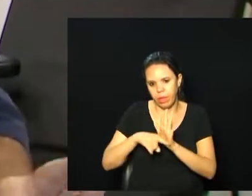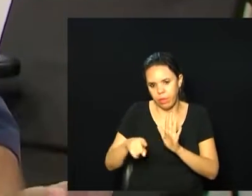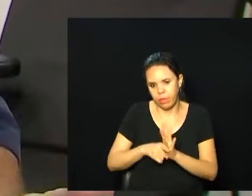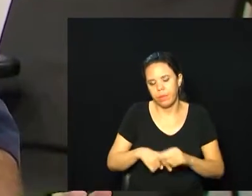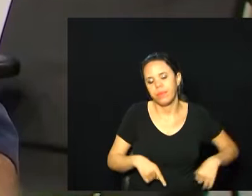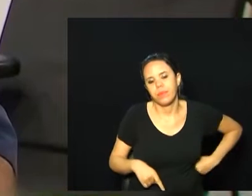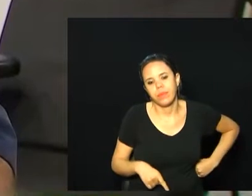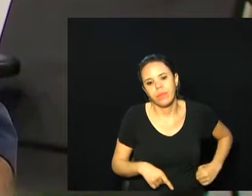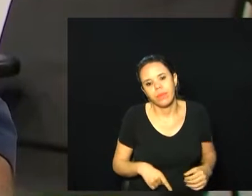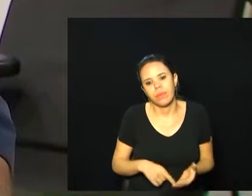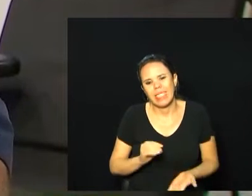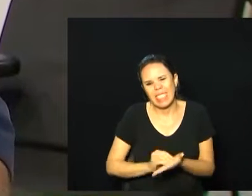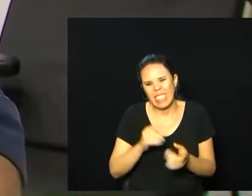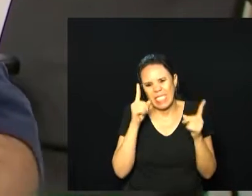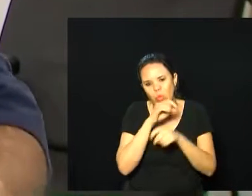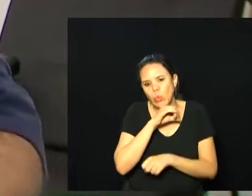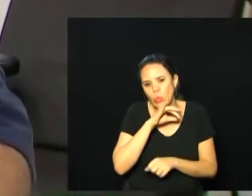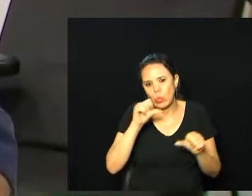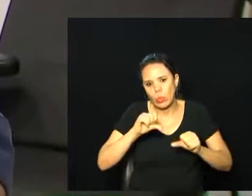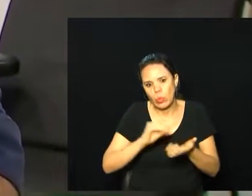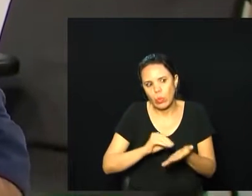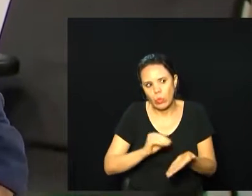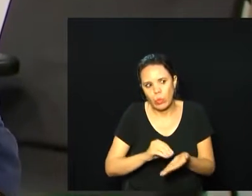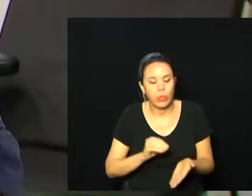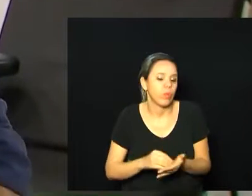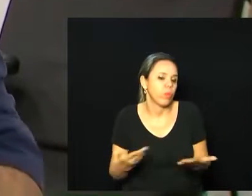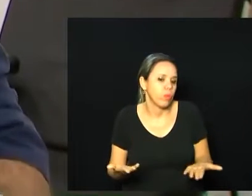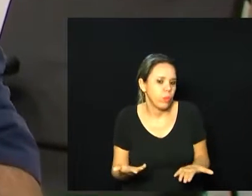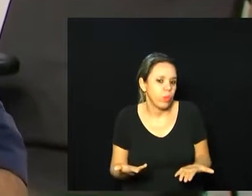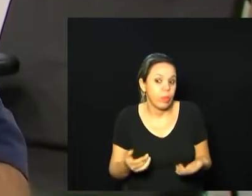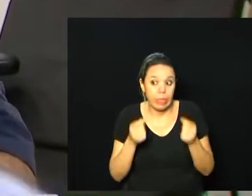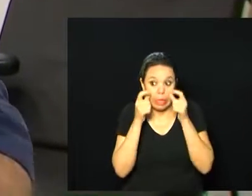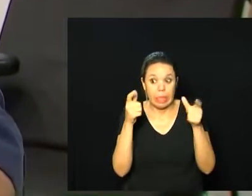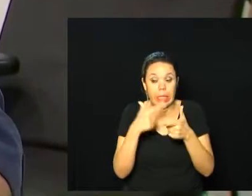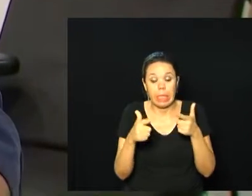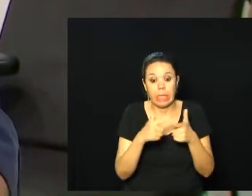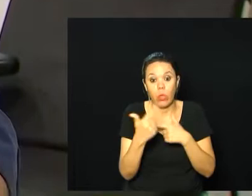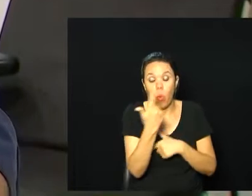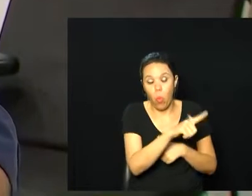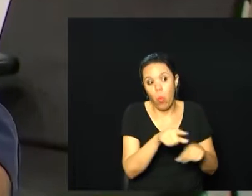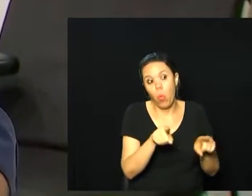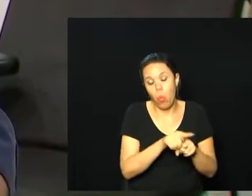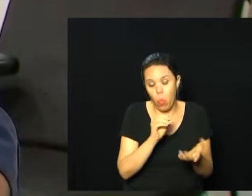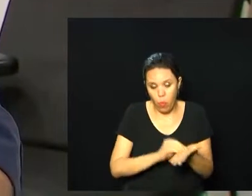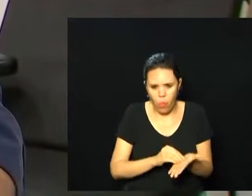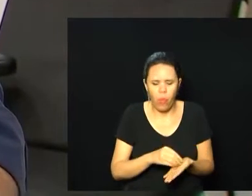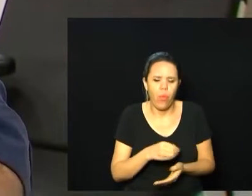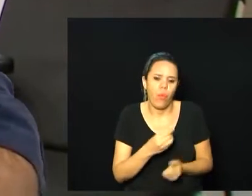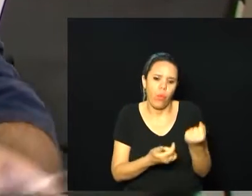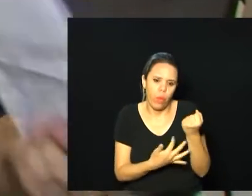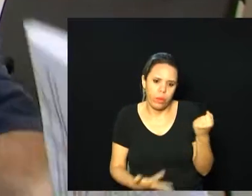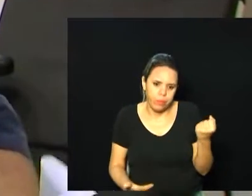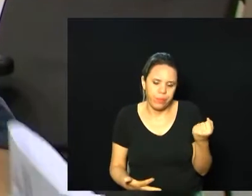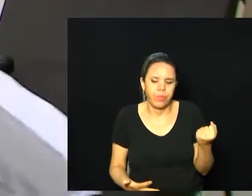estão, evidentemente, em estado crítico. Agora, estão em estado alerta, outros tipos de sangue também. Estado